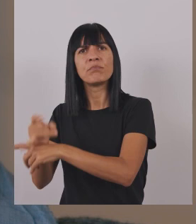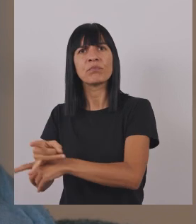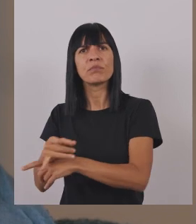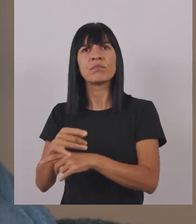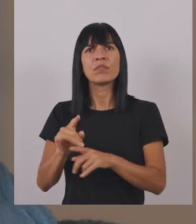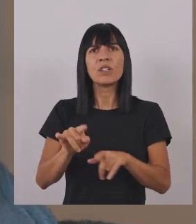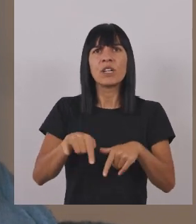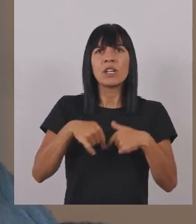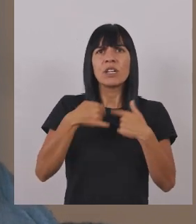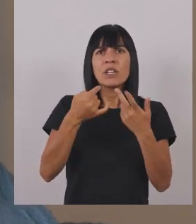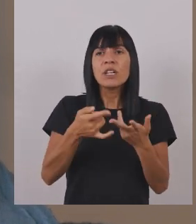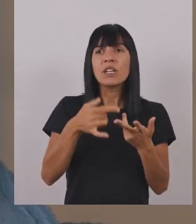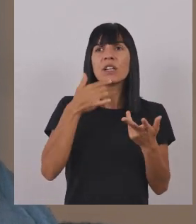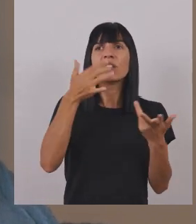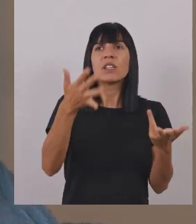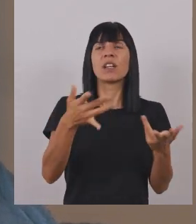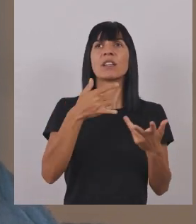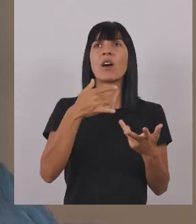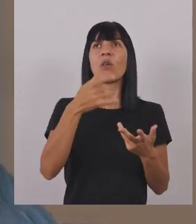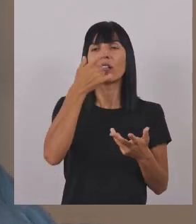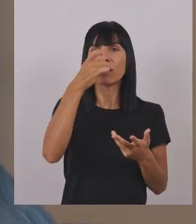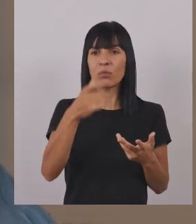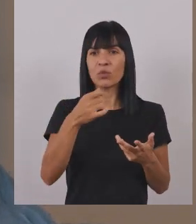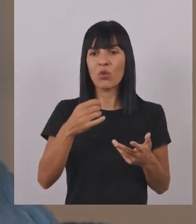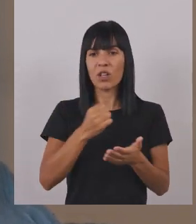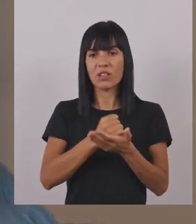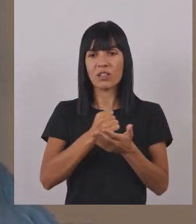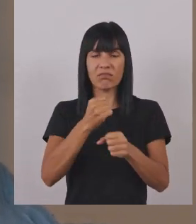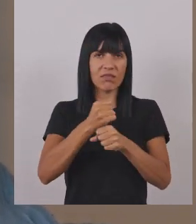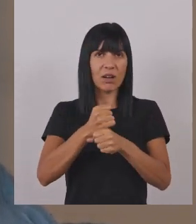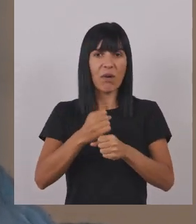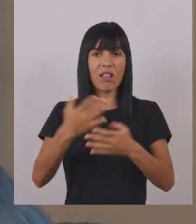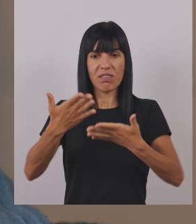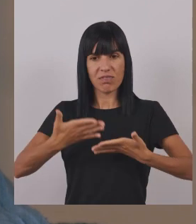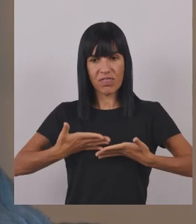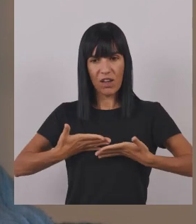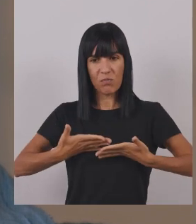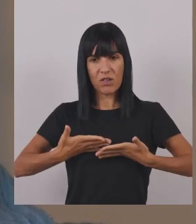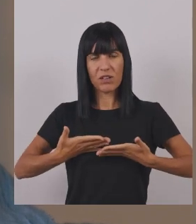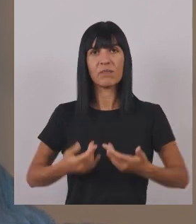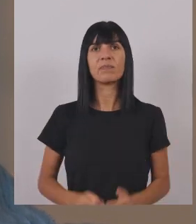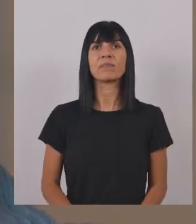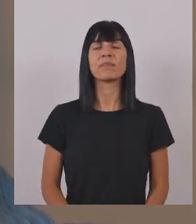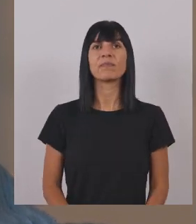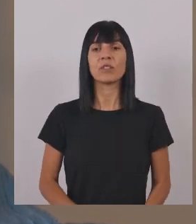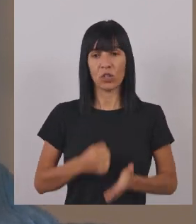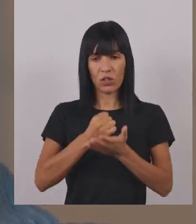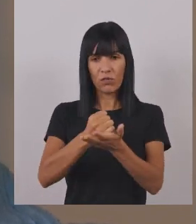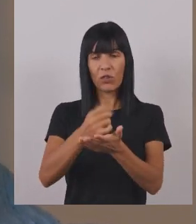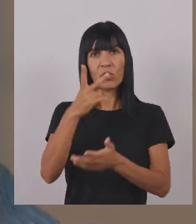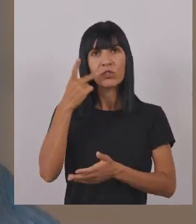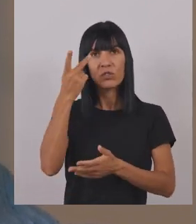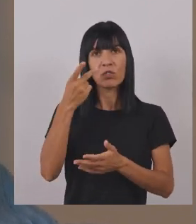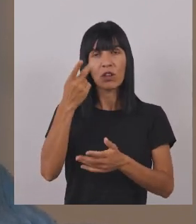obrigação, Deus ou não sei quem eu lá tenha em descanso, me ajudou na vida, porque eu